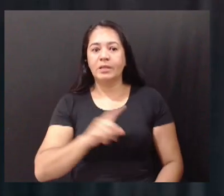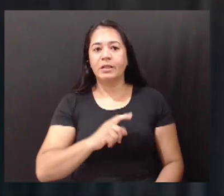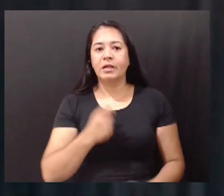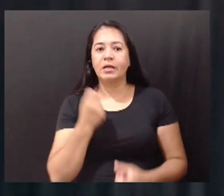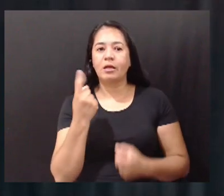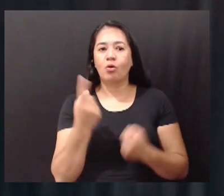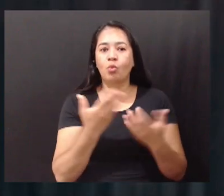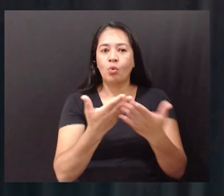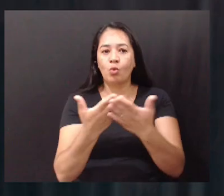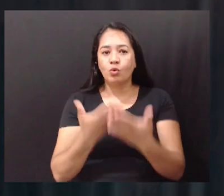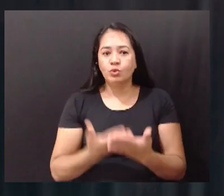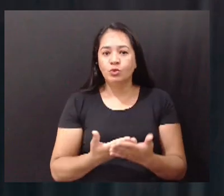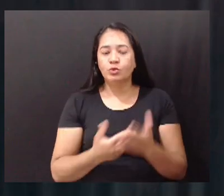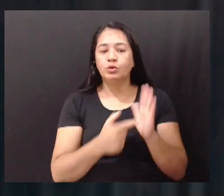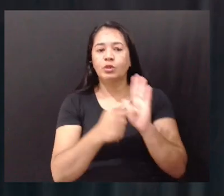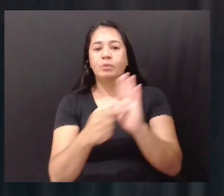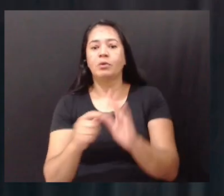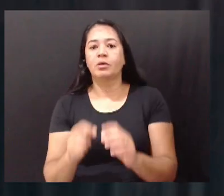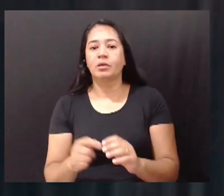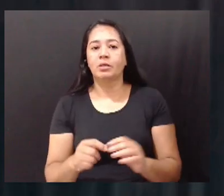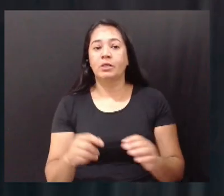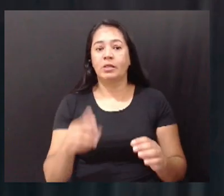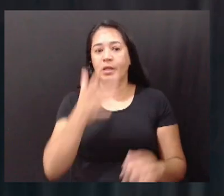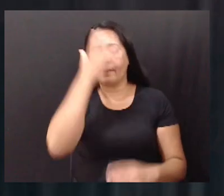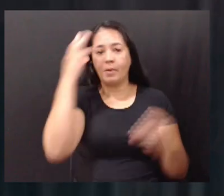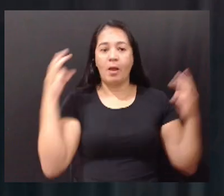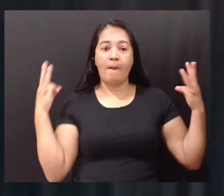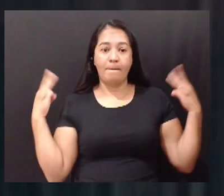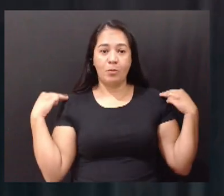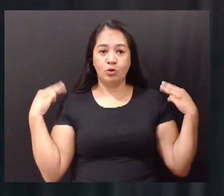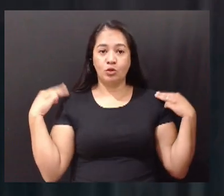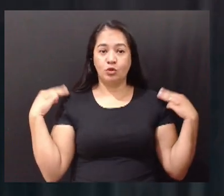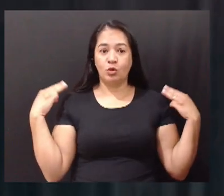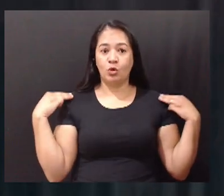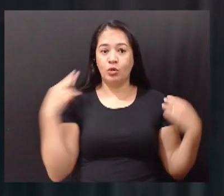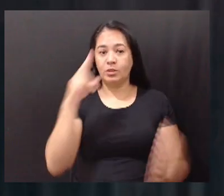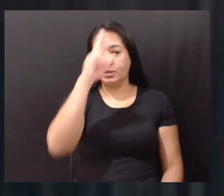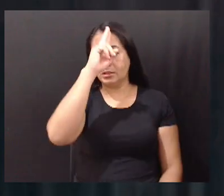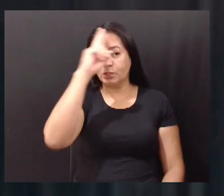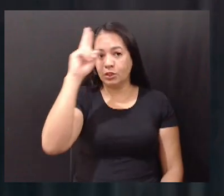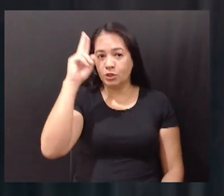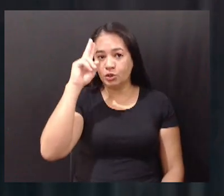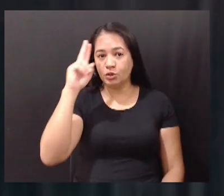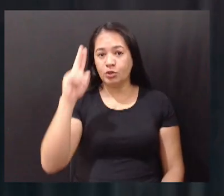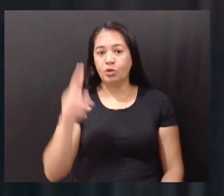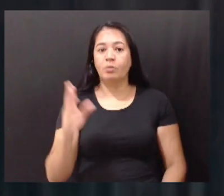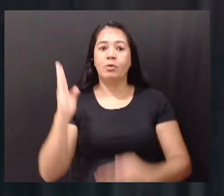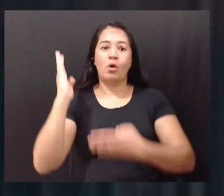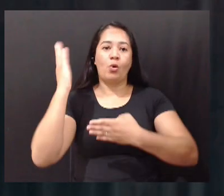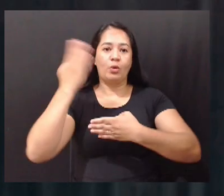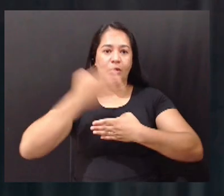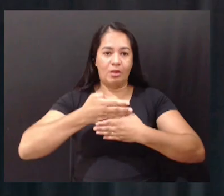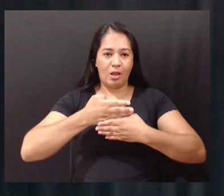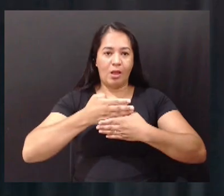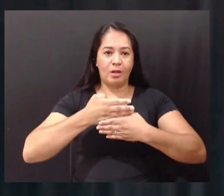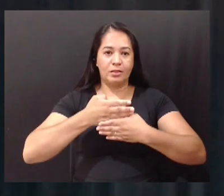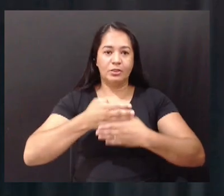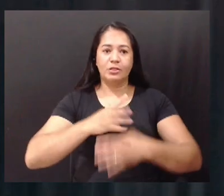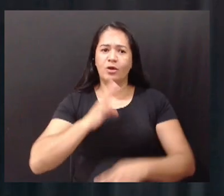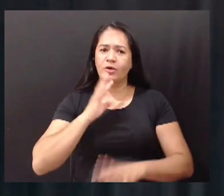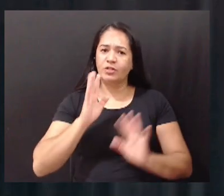por exemplo, motoristas de aplicativo, de táxi, que muitas vezes conhecem bem a cidade inteira em que eles